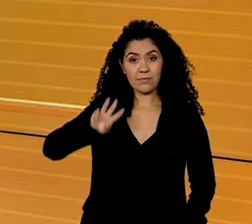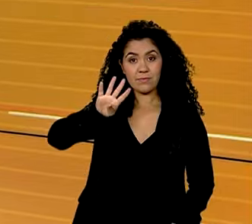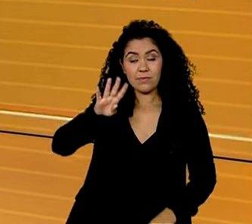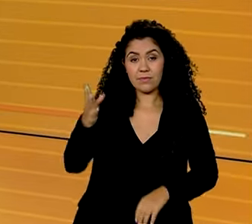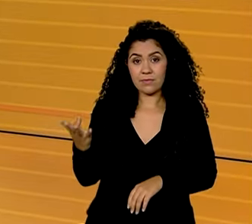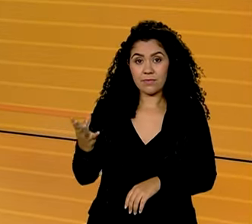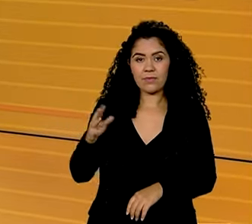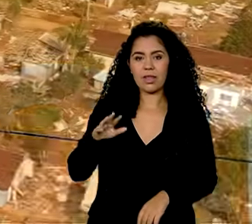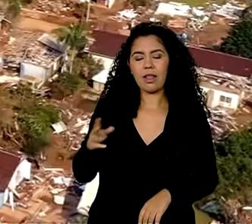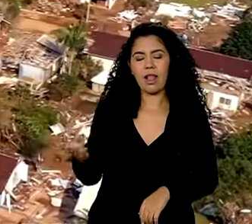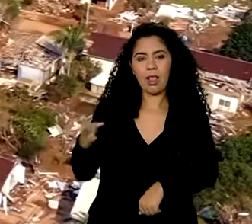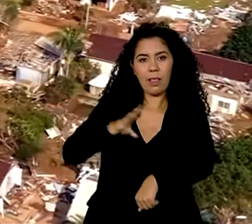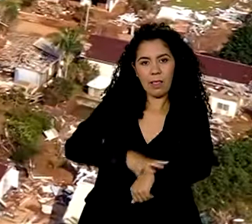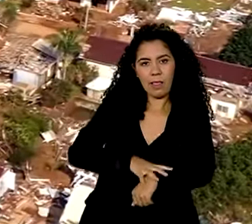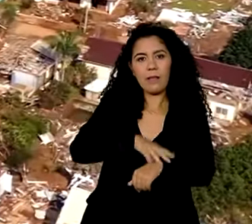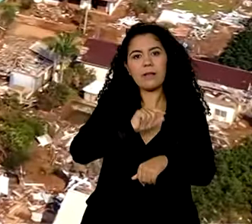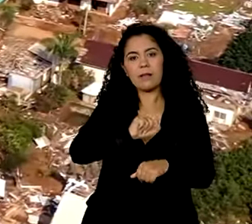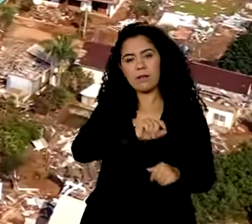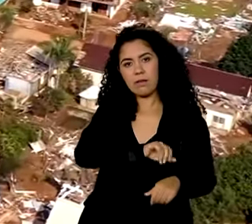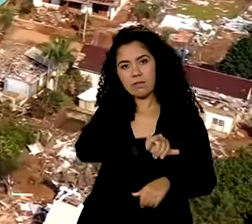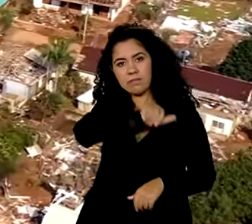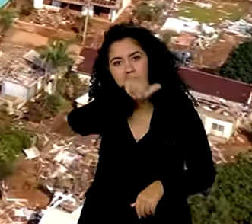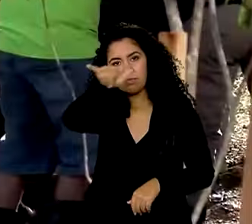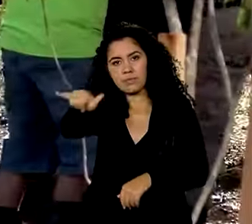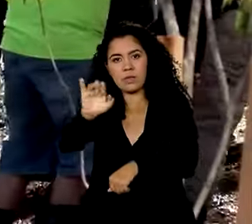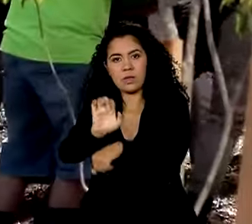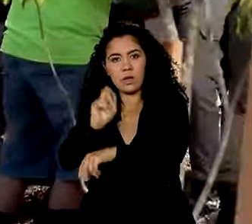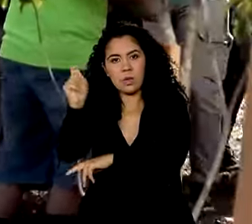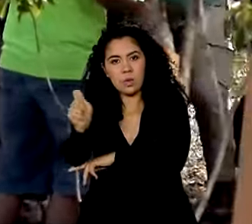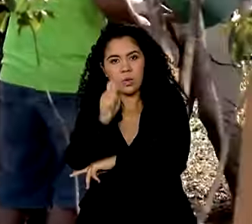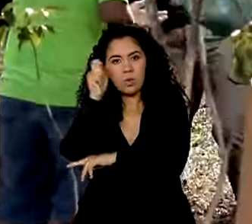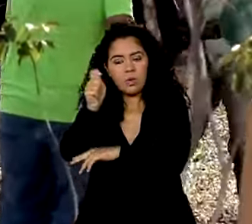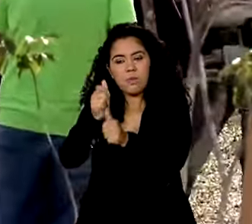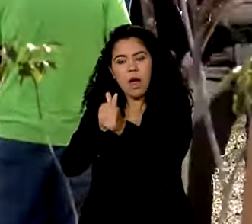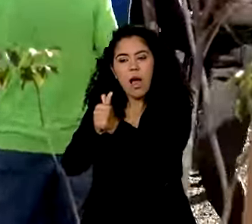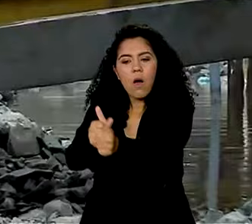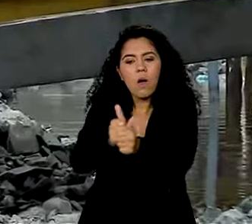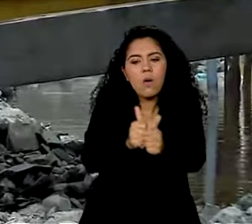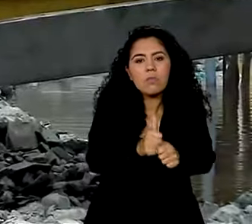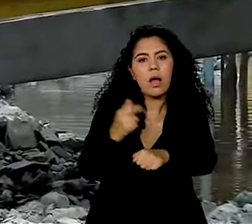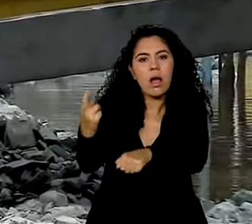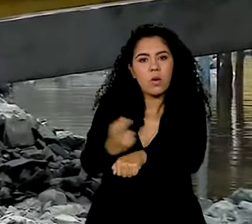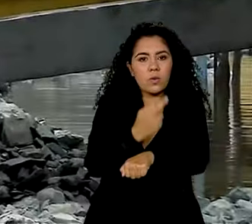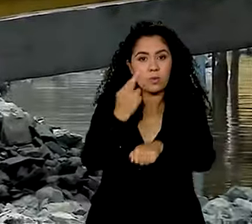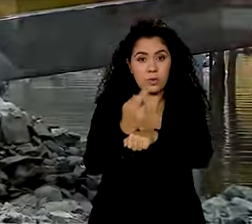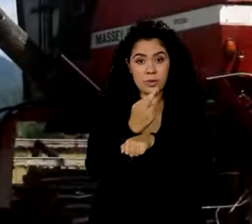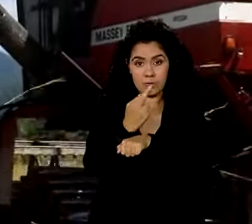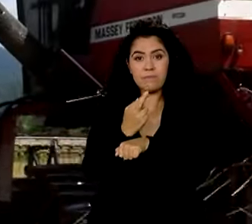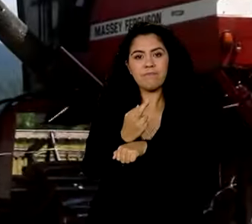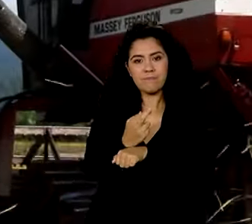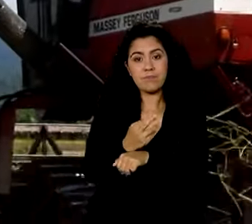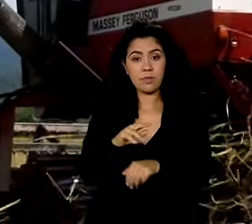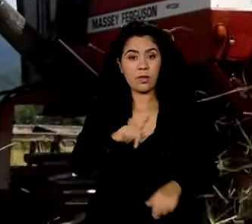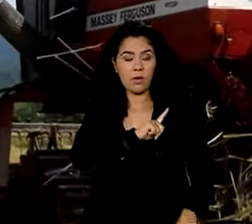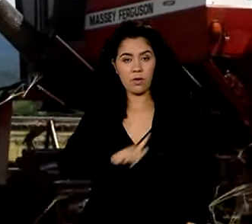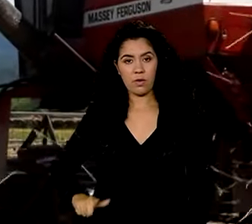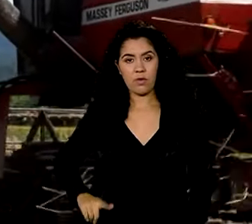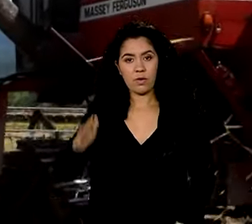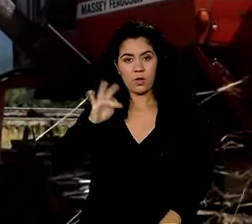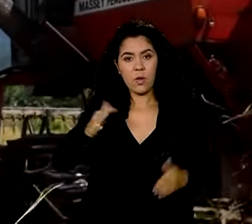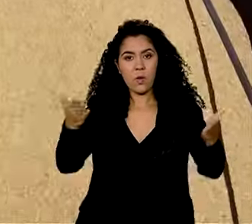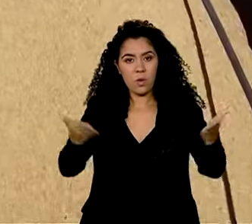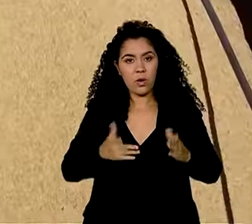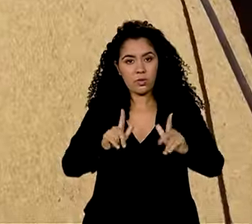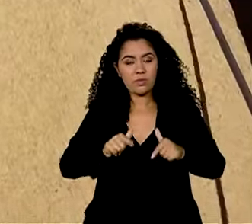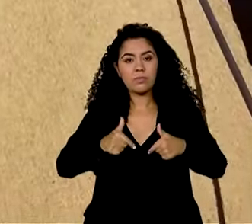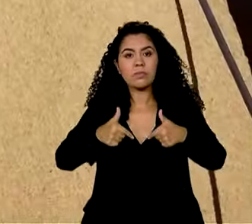faz a quarta viagem ao Rio Grande do Sul para acompanhar ações de reconstrução do estado. O governo federal realiza hoje